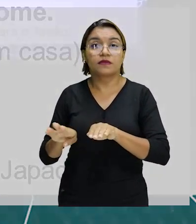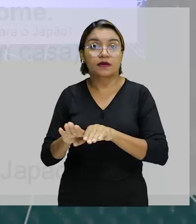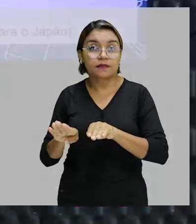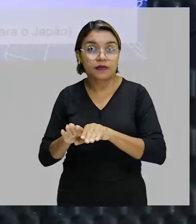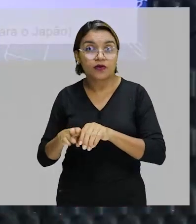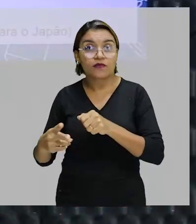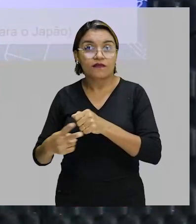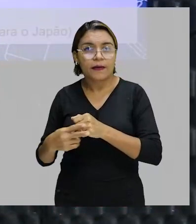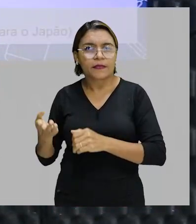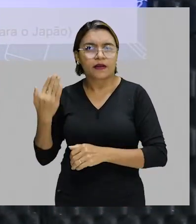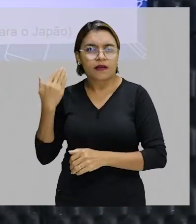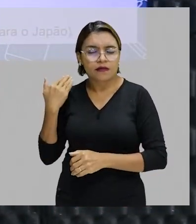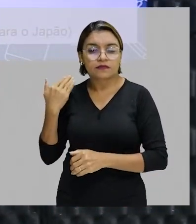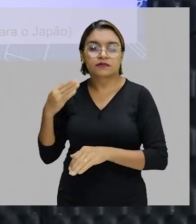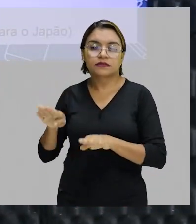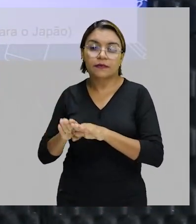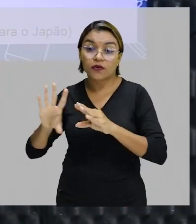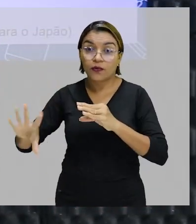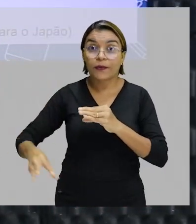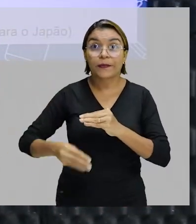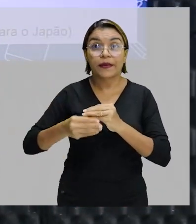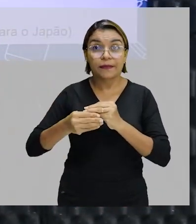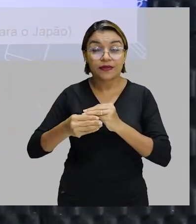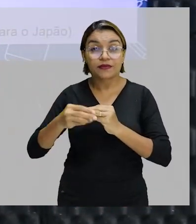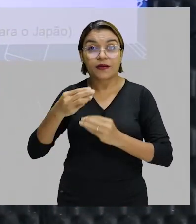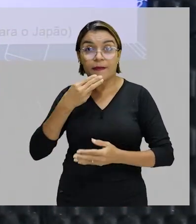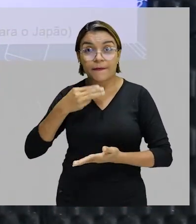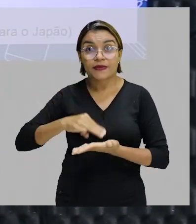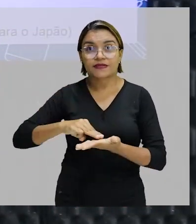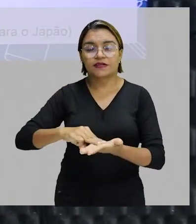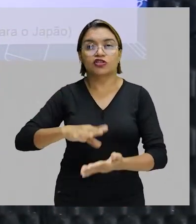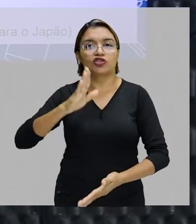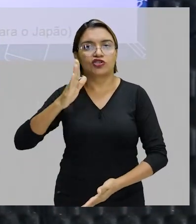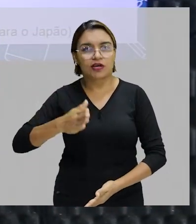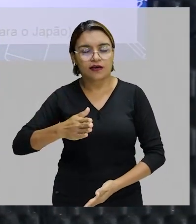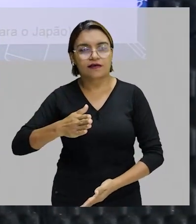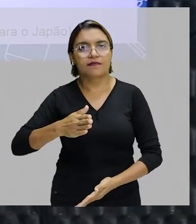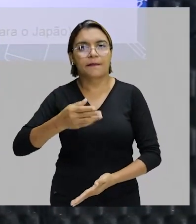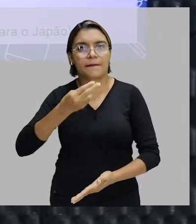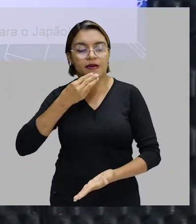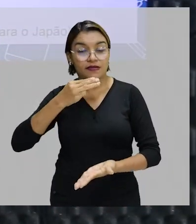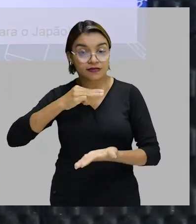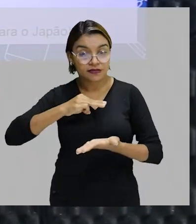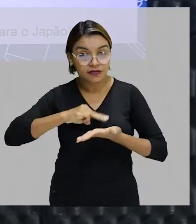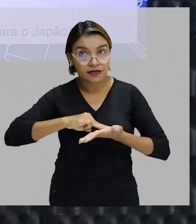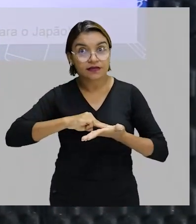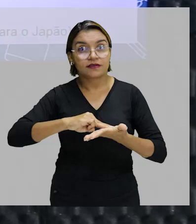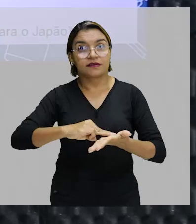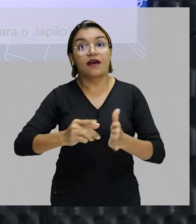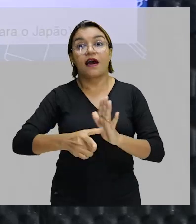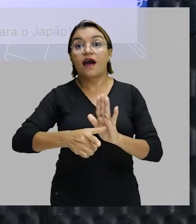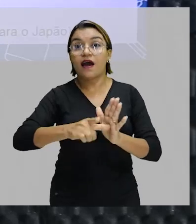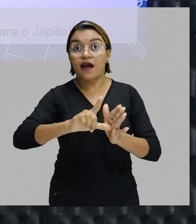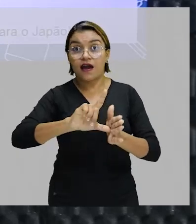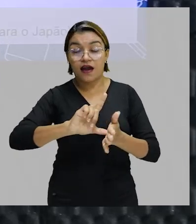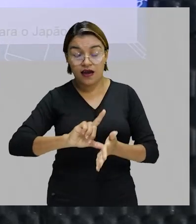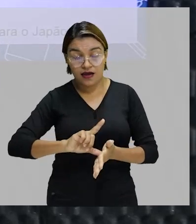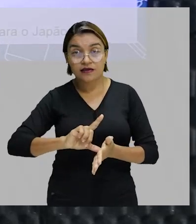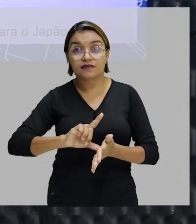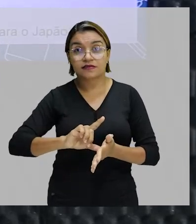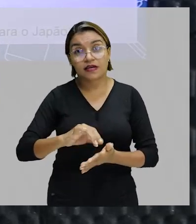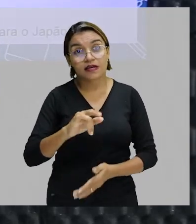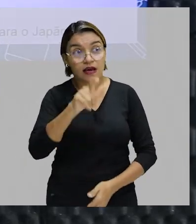passado e o complemento, que é a mensagem. Eu já tinha enviado a mensagem antes que ele